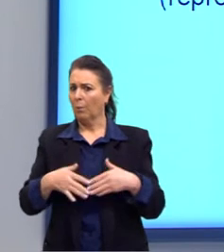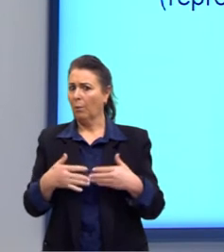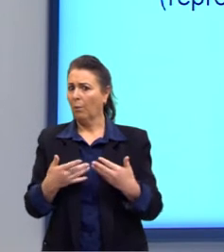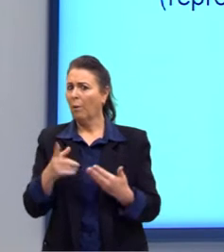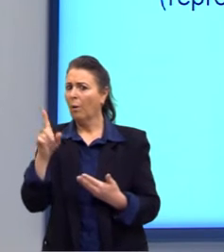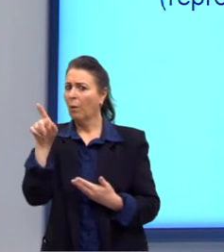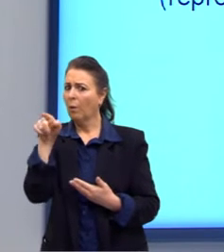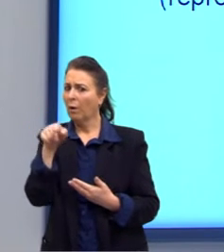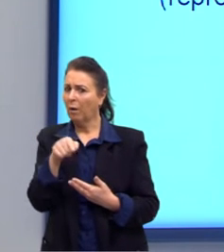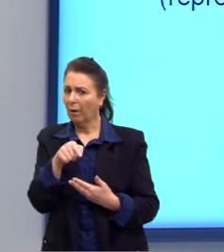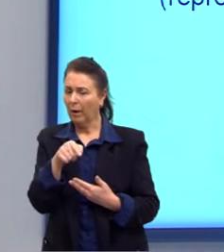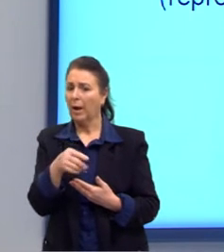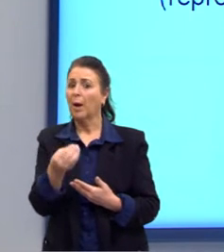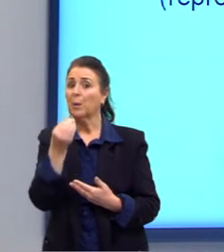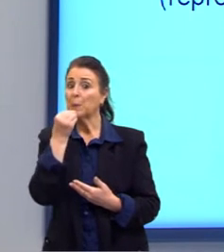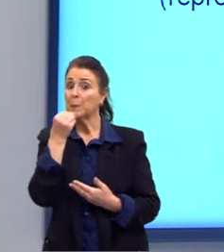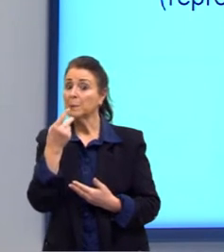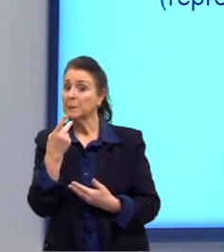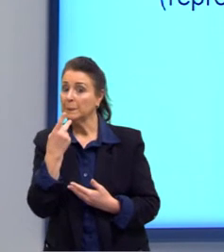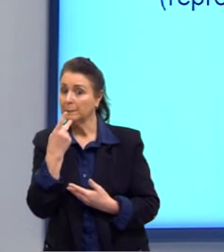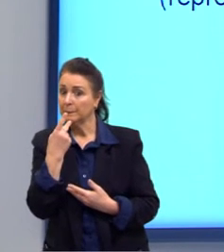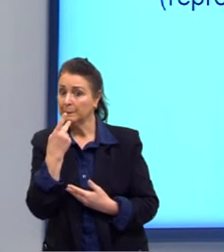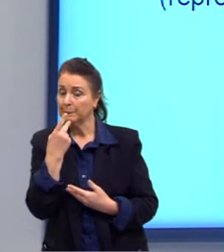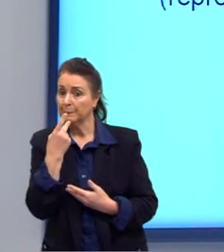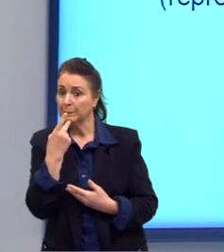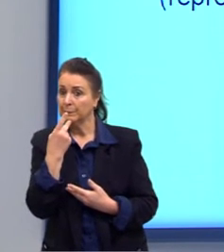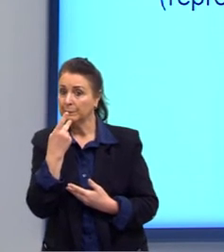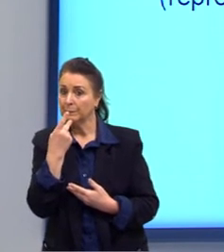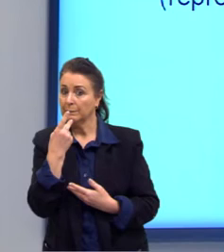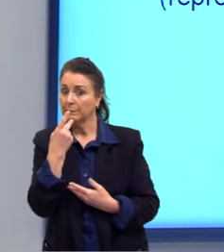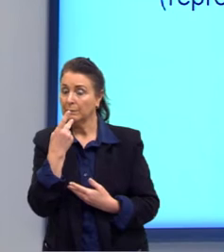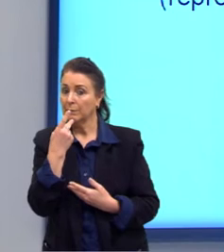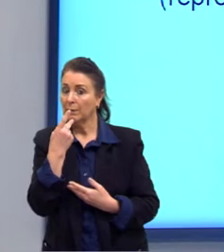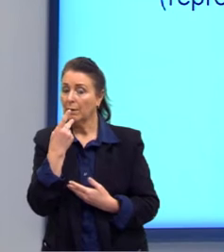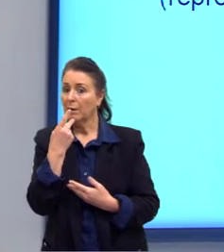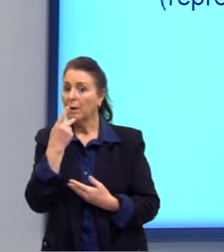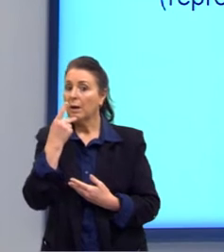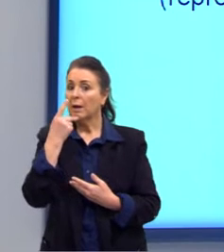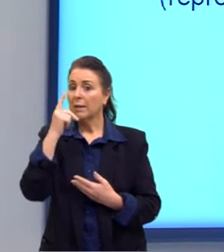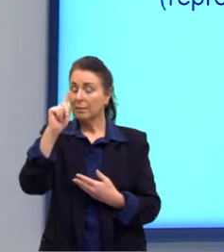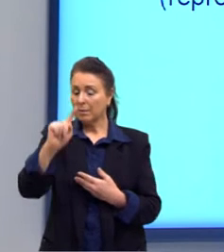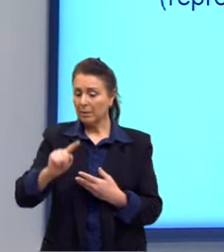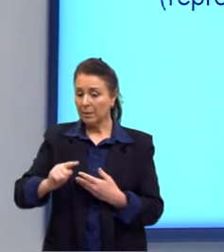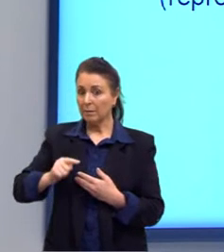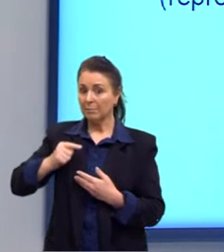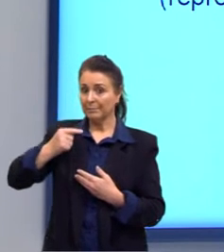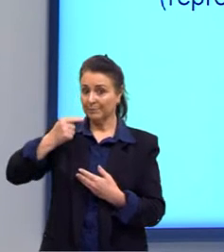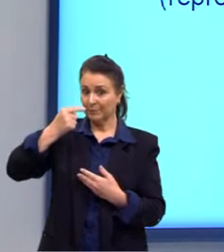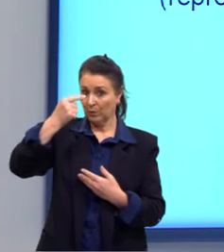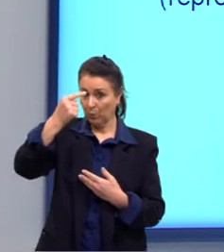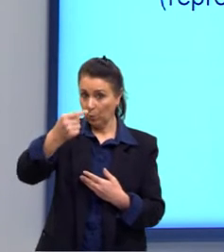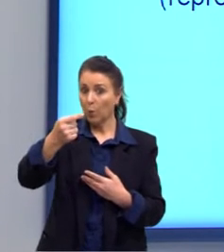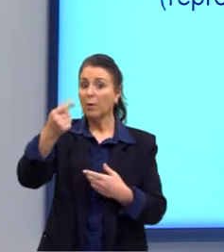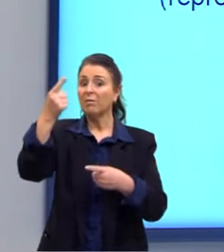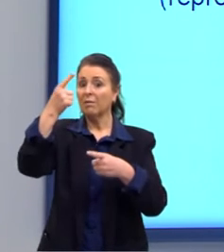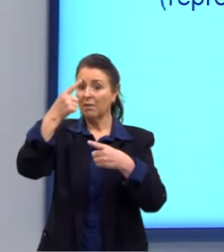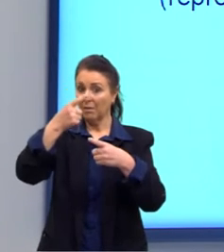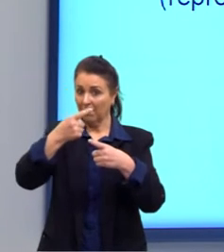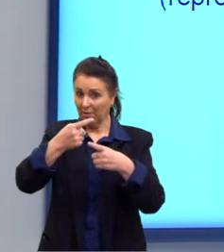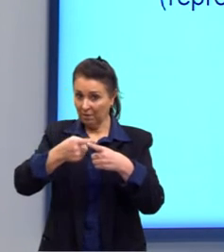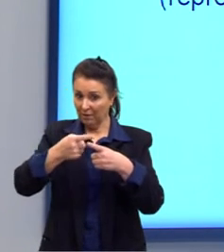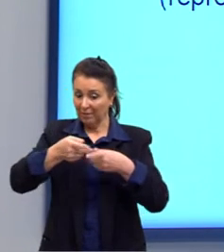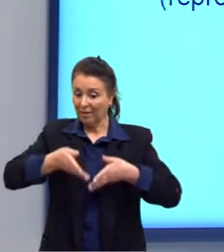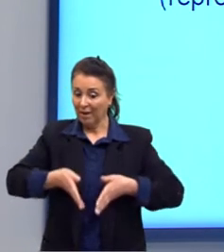a probabilidade de na próxima ninhada do casal de roedores